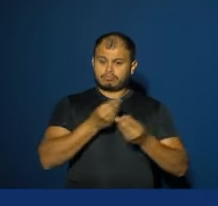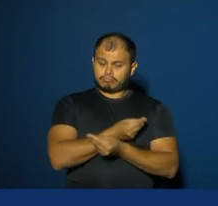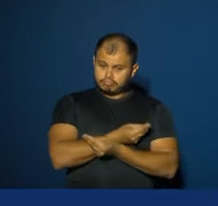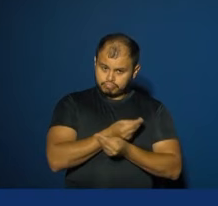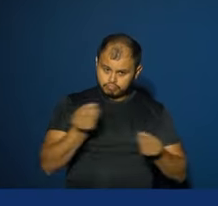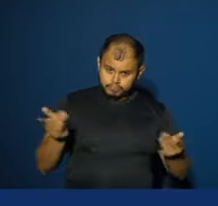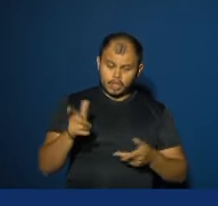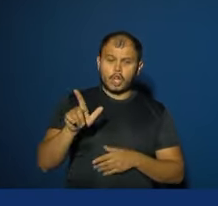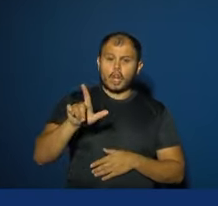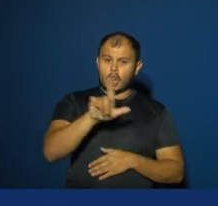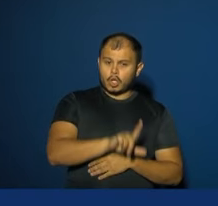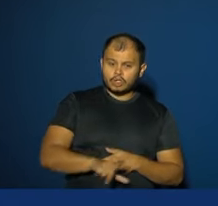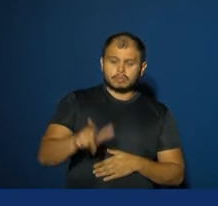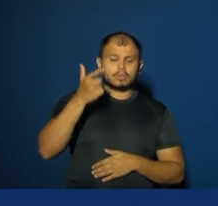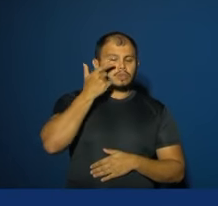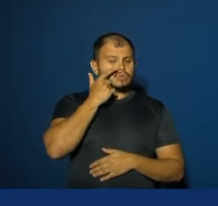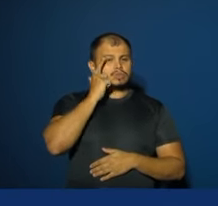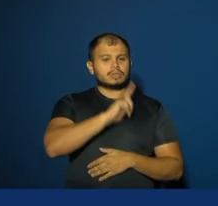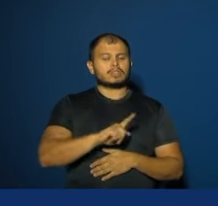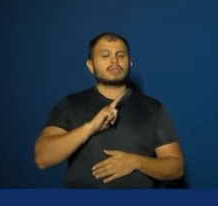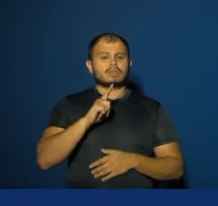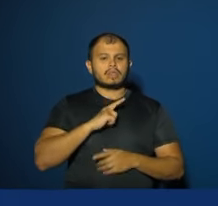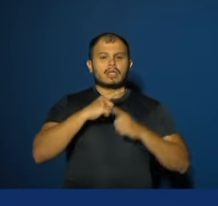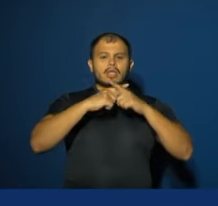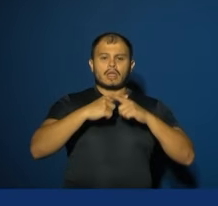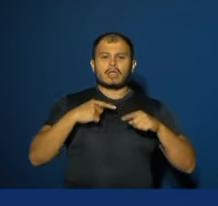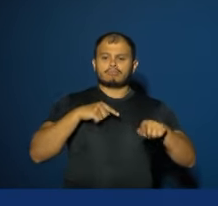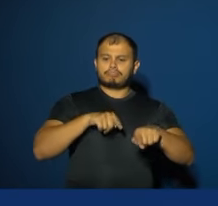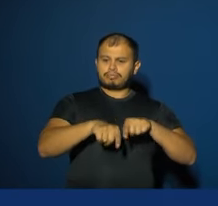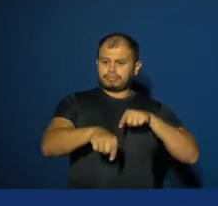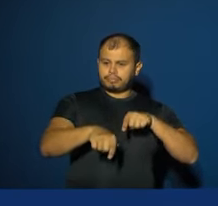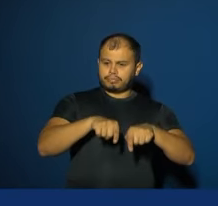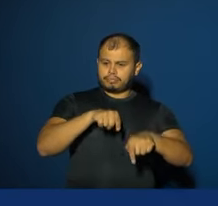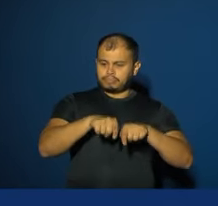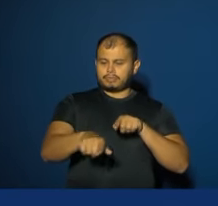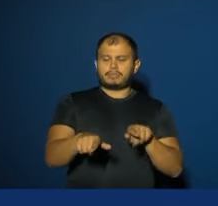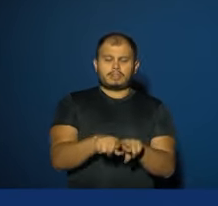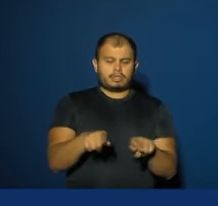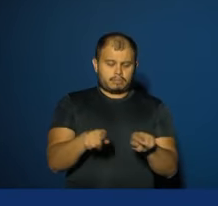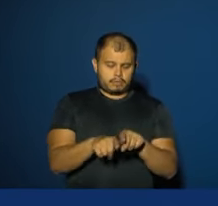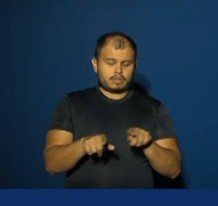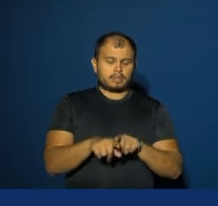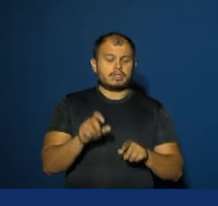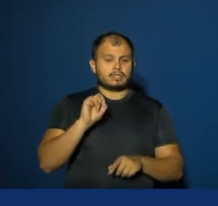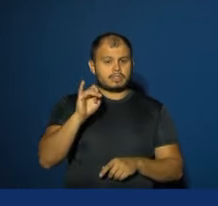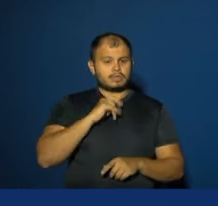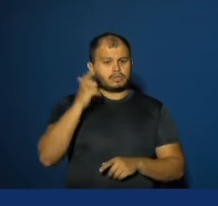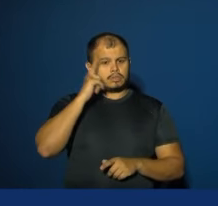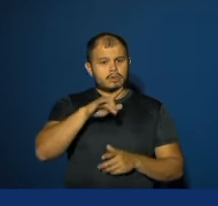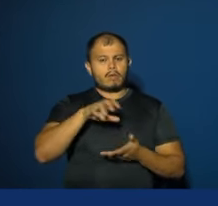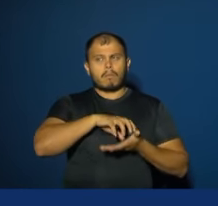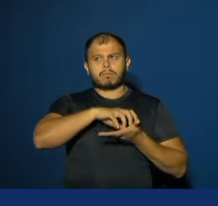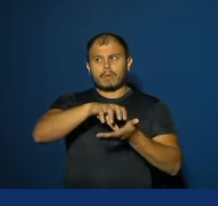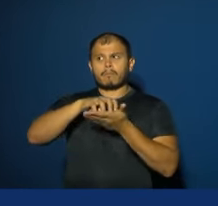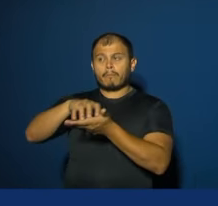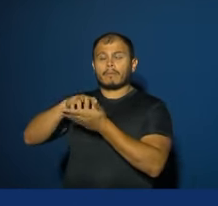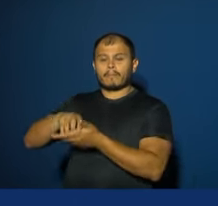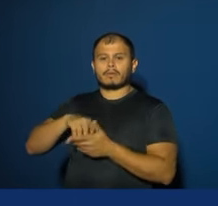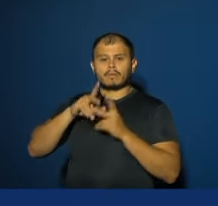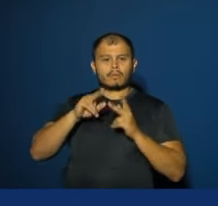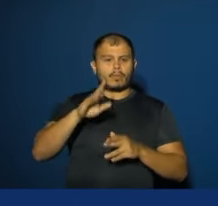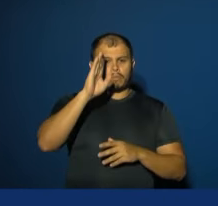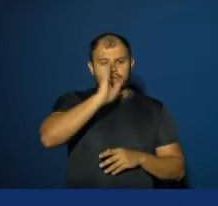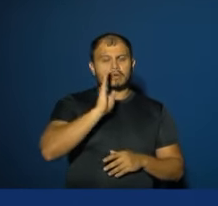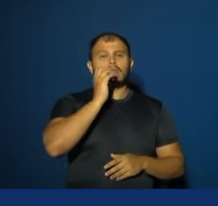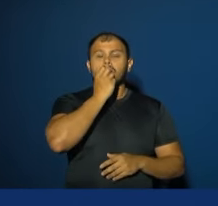logísticos para ganhar competitividade e ganhar competitividade em logística para um país exportador como o Brasil é bom pro mundo